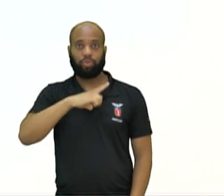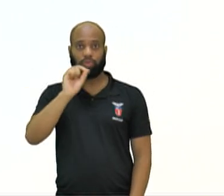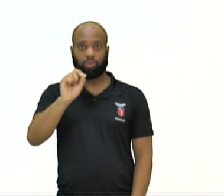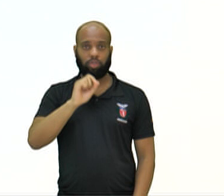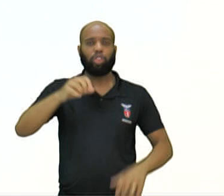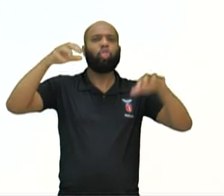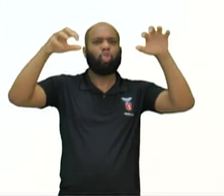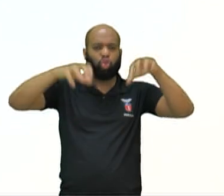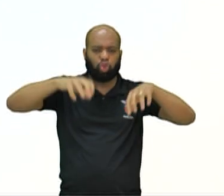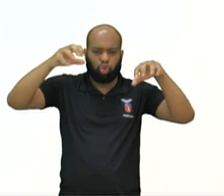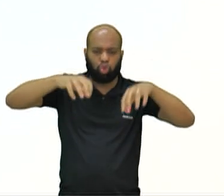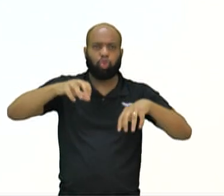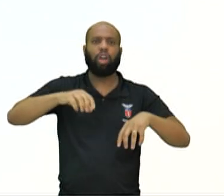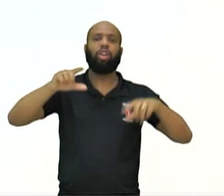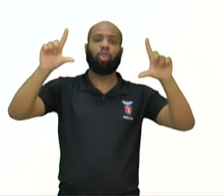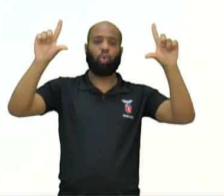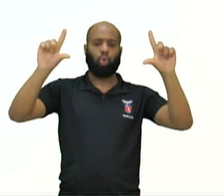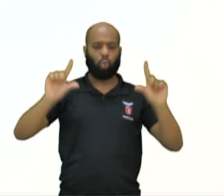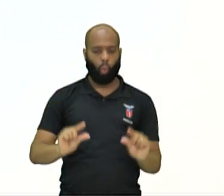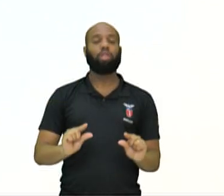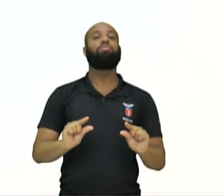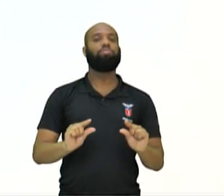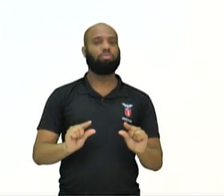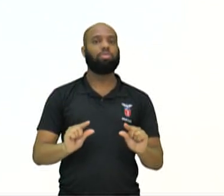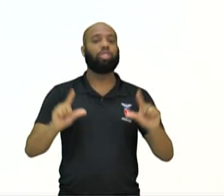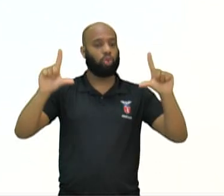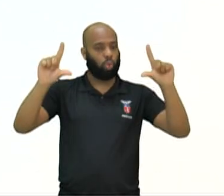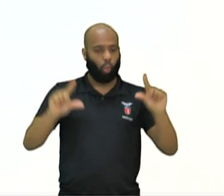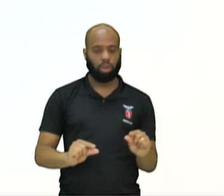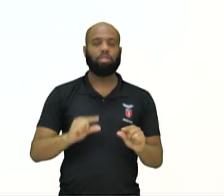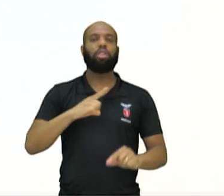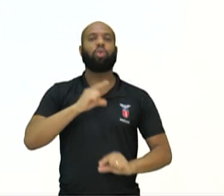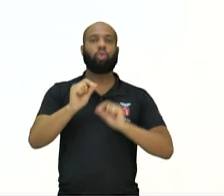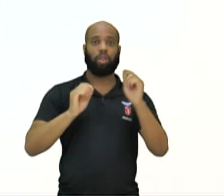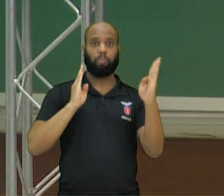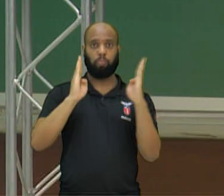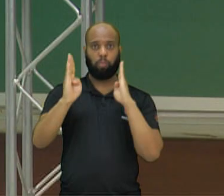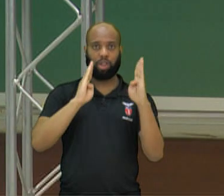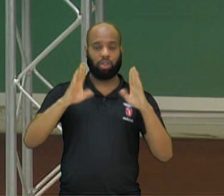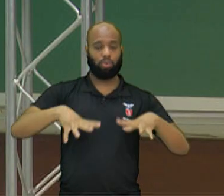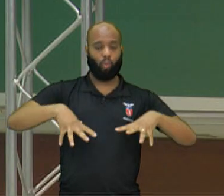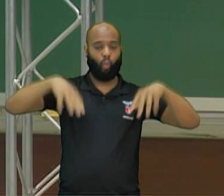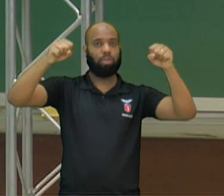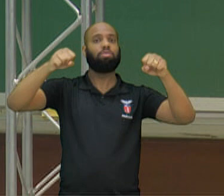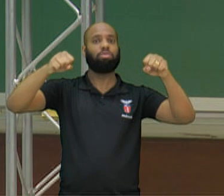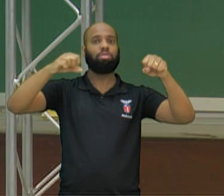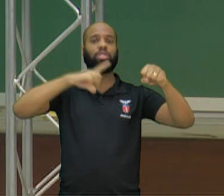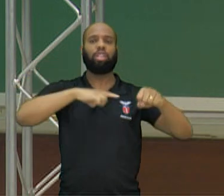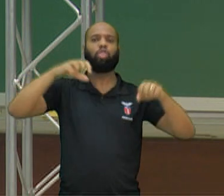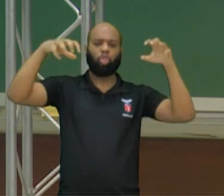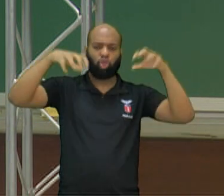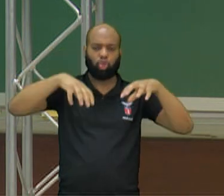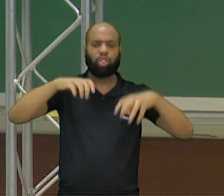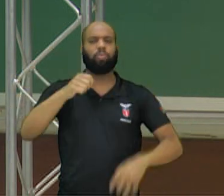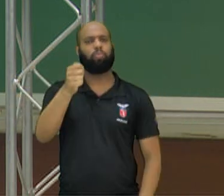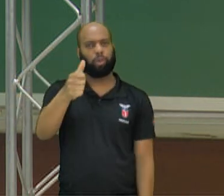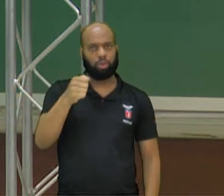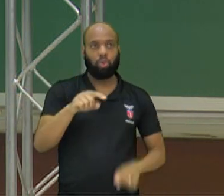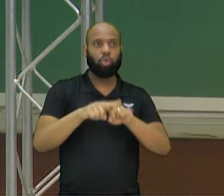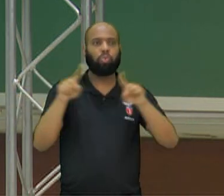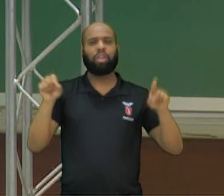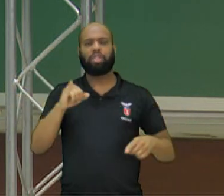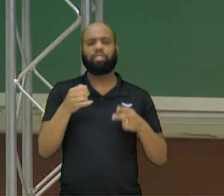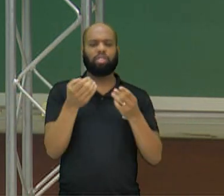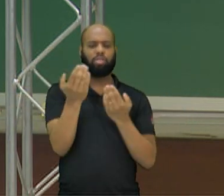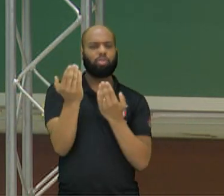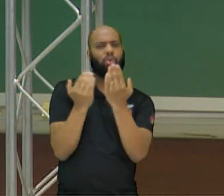índices pluviométricos eles caem drasticamente. Nós temos um período bastante seco, com poucas chuvas. Mas se você fizer